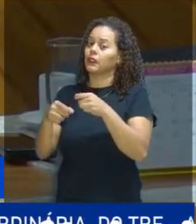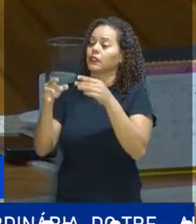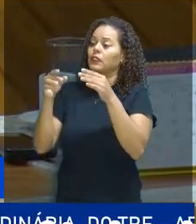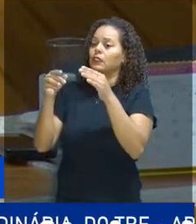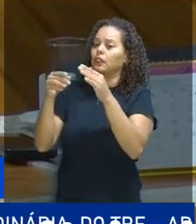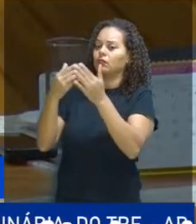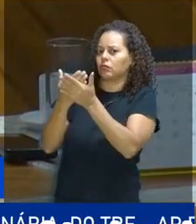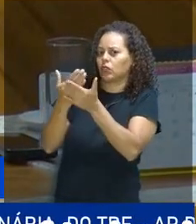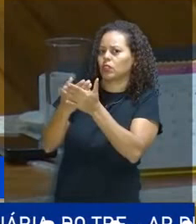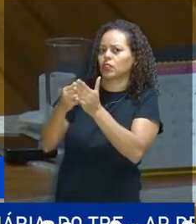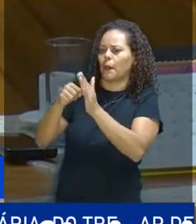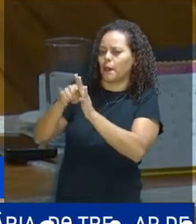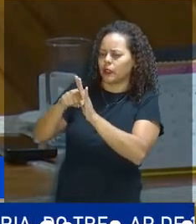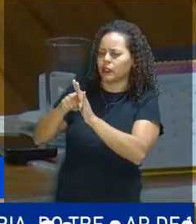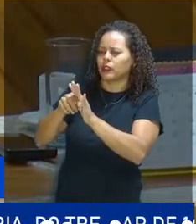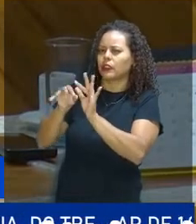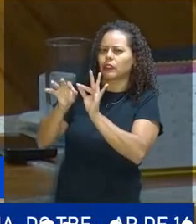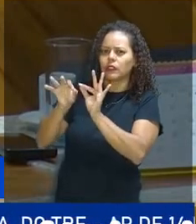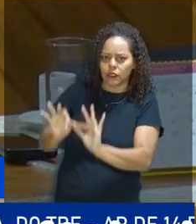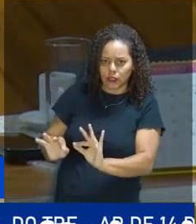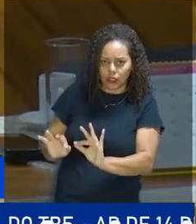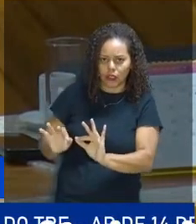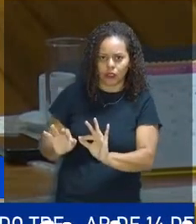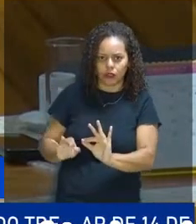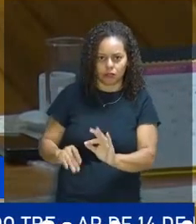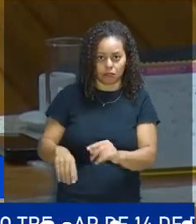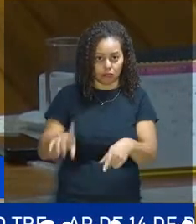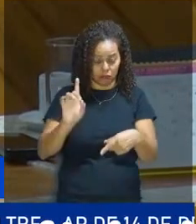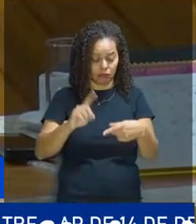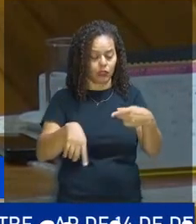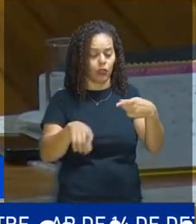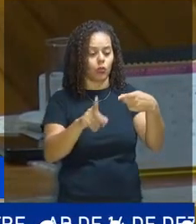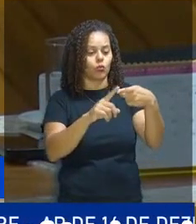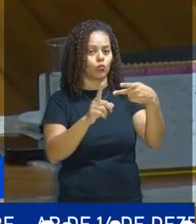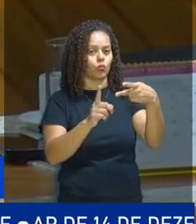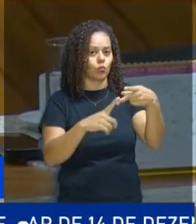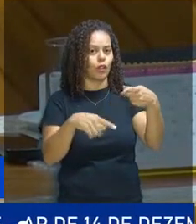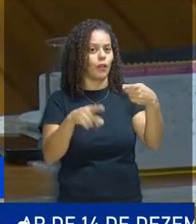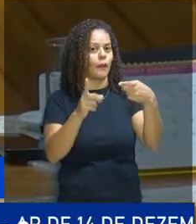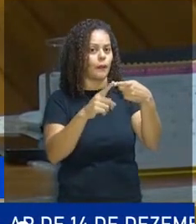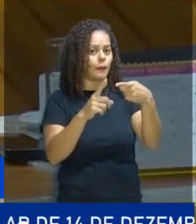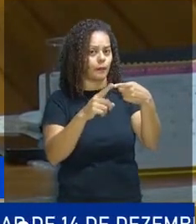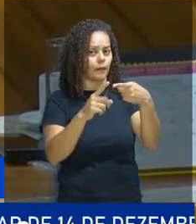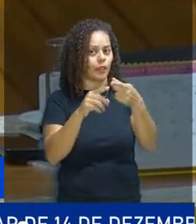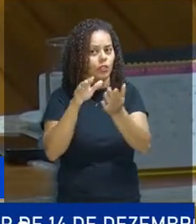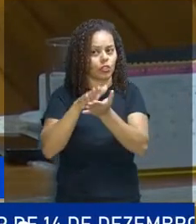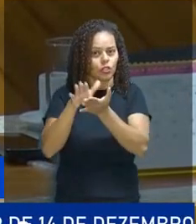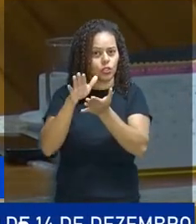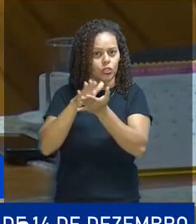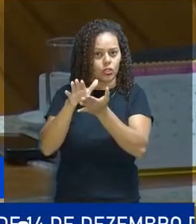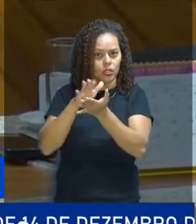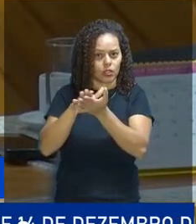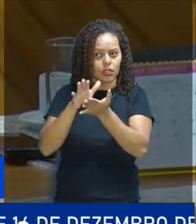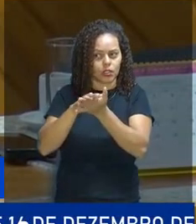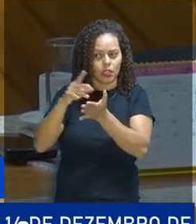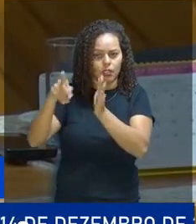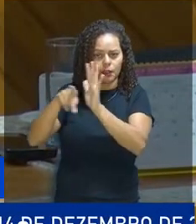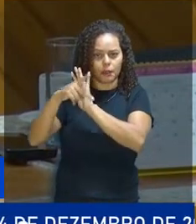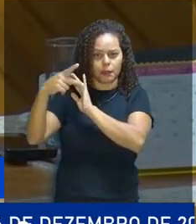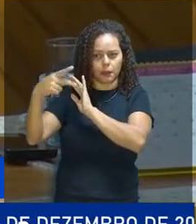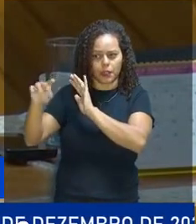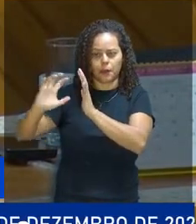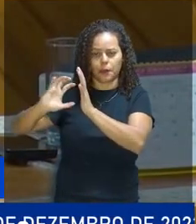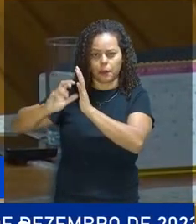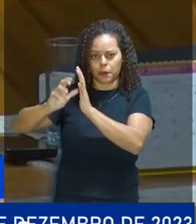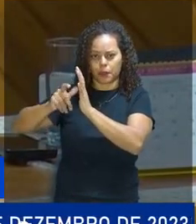relatório, a controvérsia era em torno de dois pontos: despesas efetuadas pelo partido com serviços contábeis